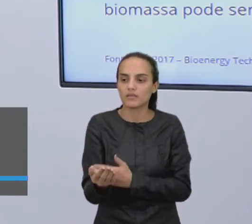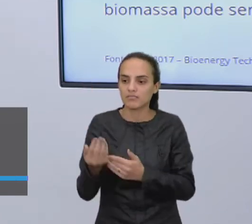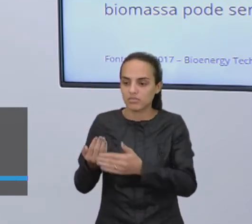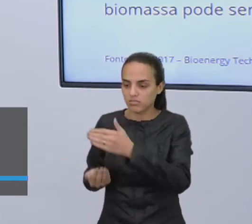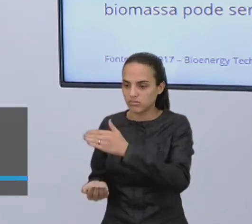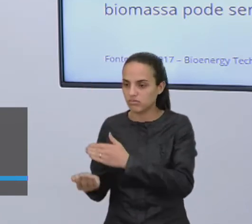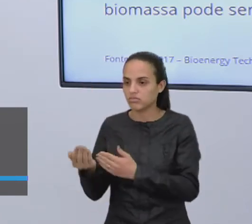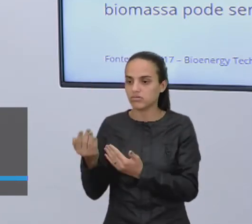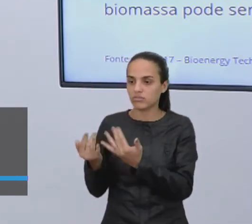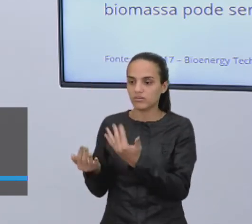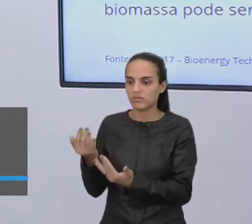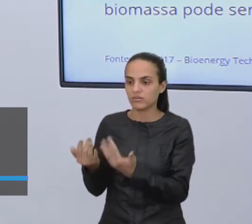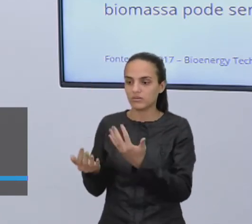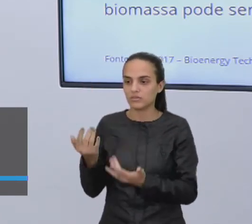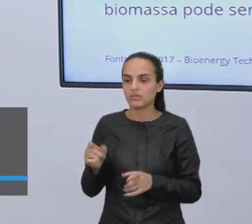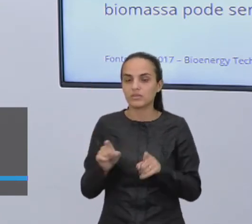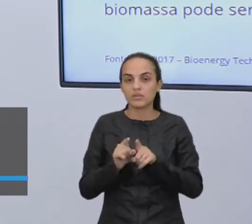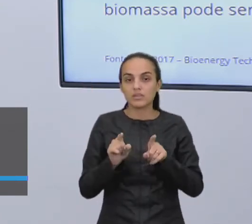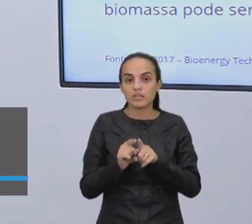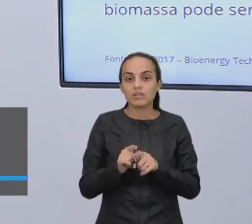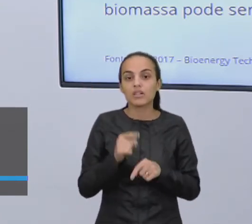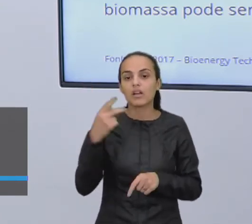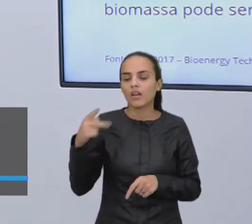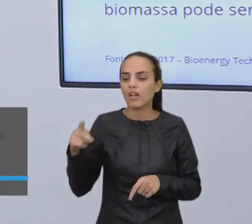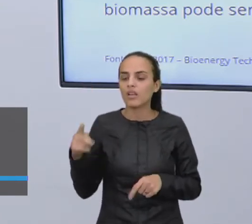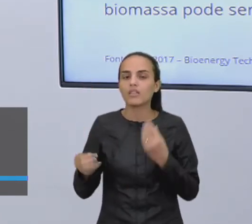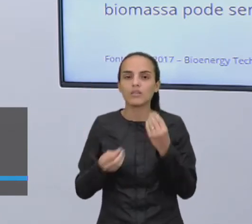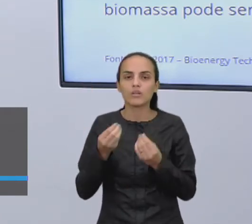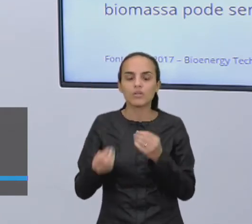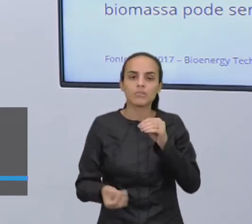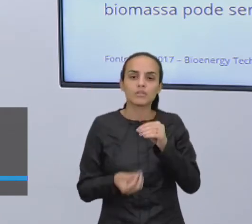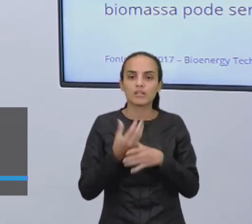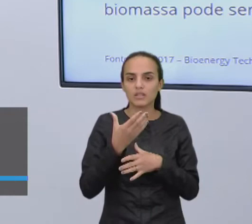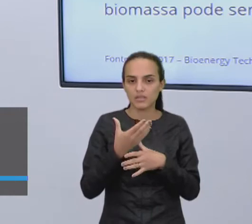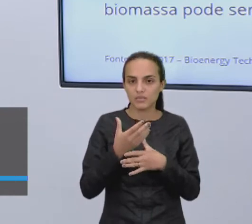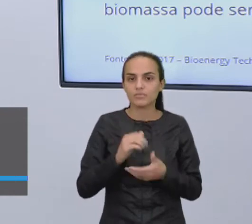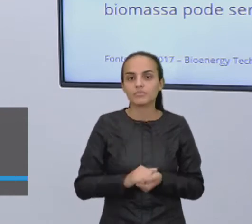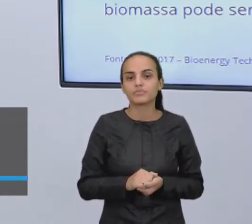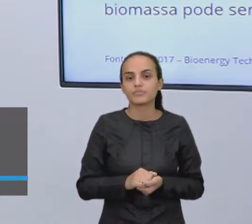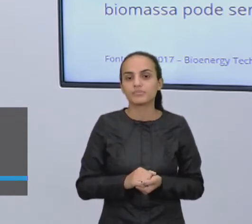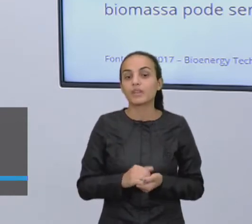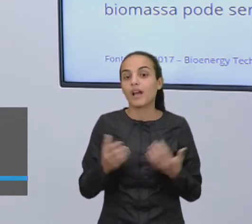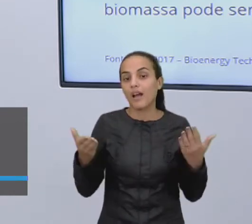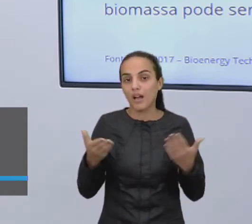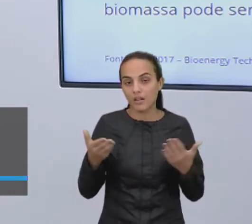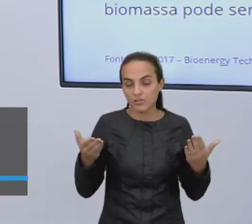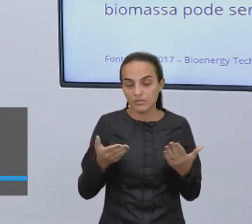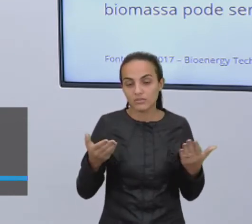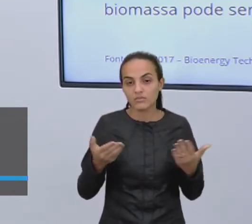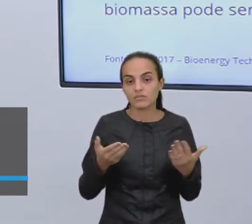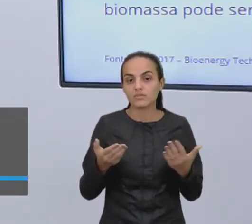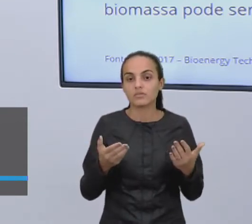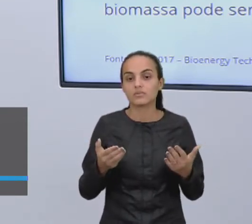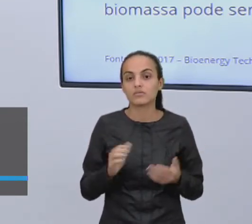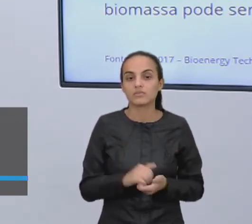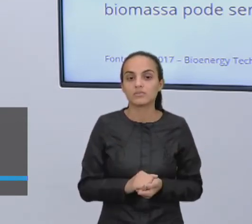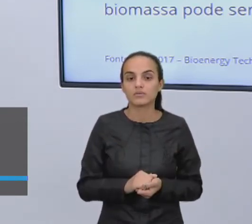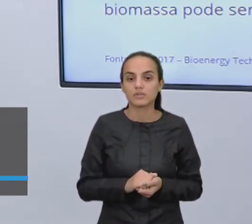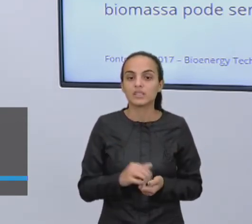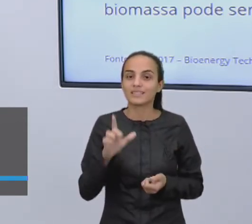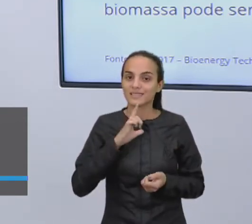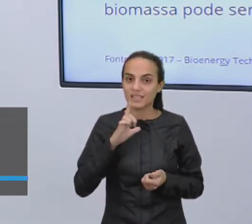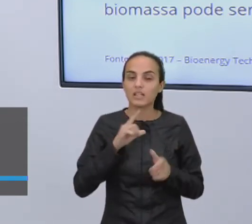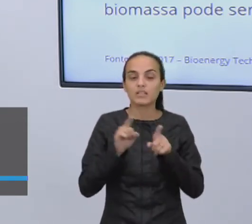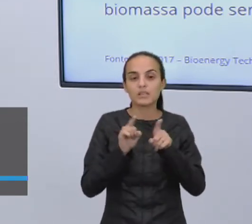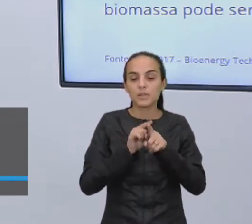fonte não sustentável porque ela foi originária em desmatamento. Agora, existe